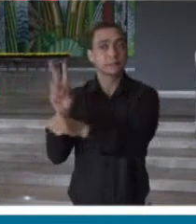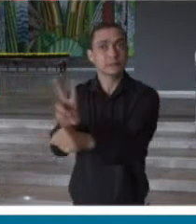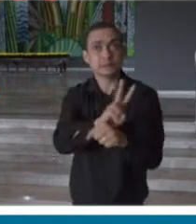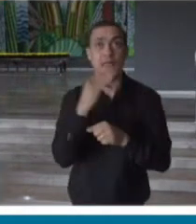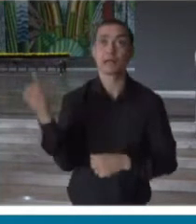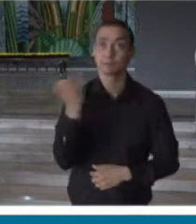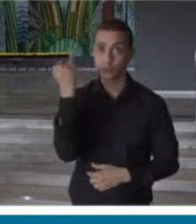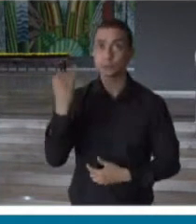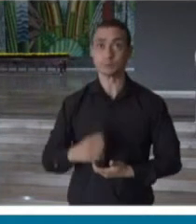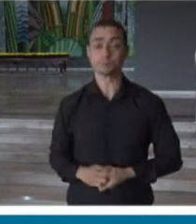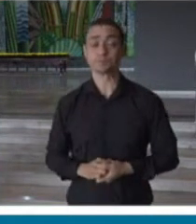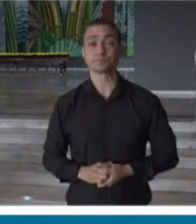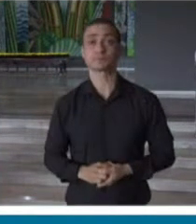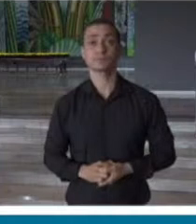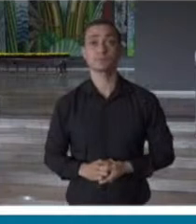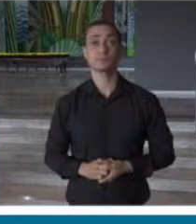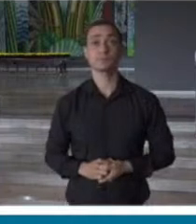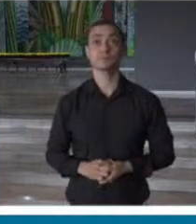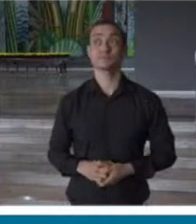fundamentais. Pode passar?